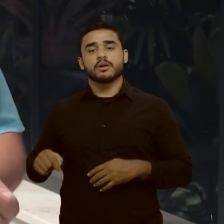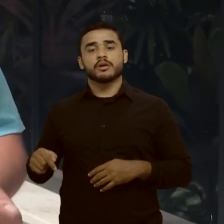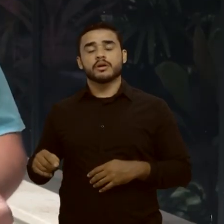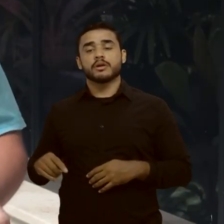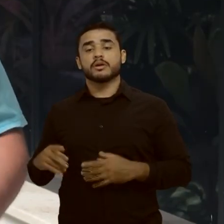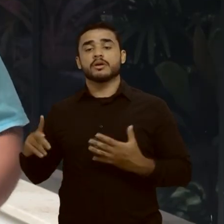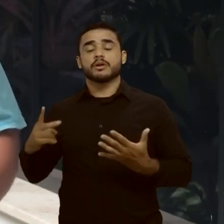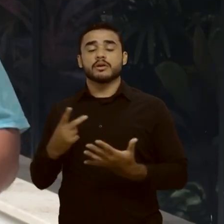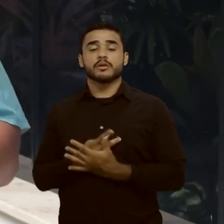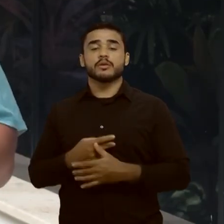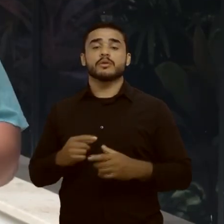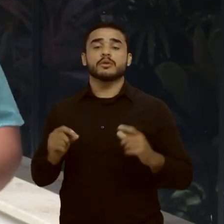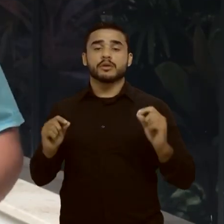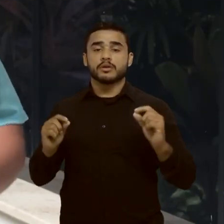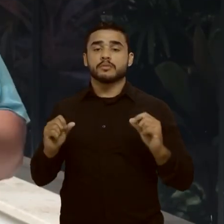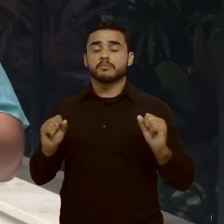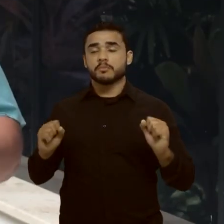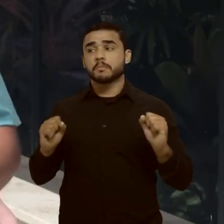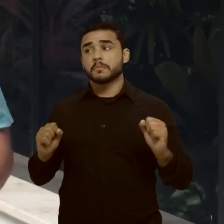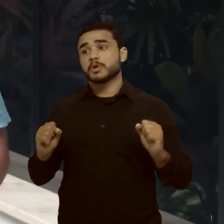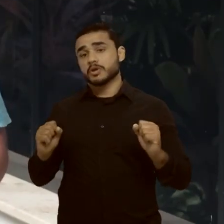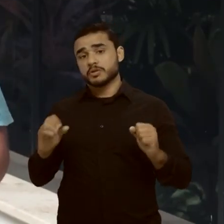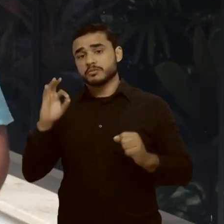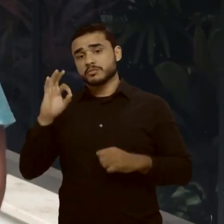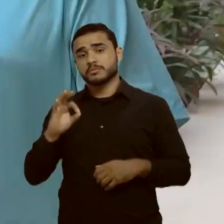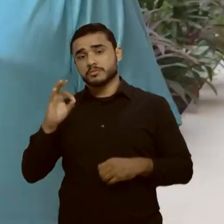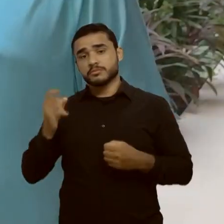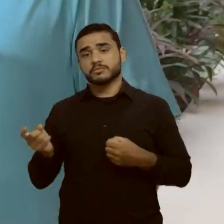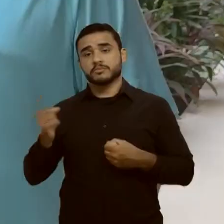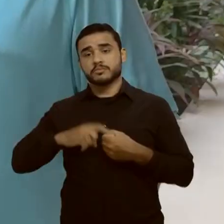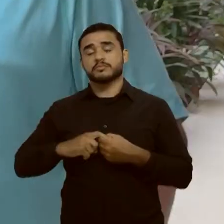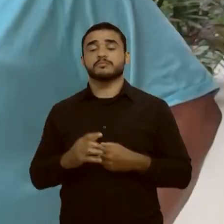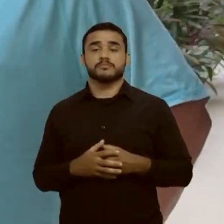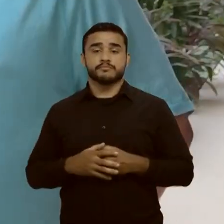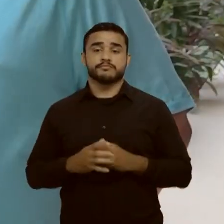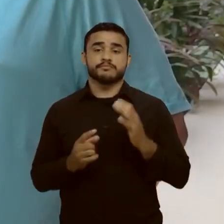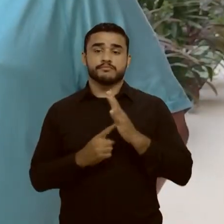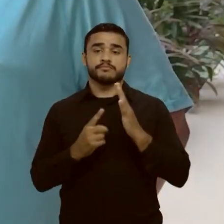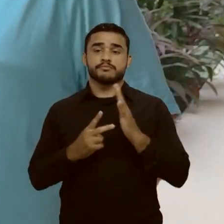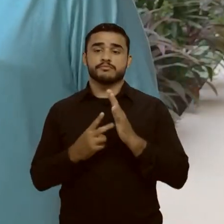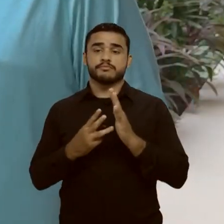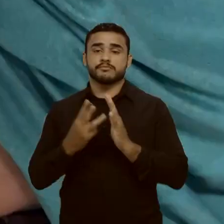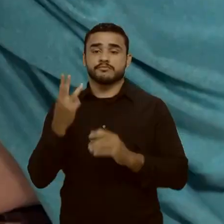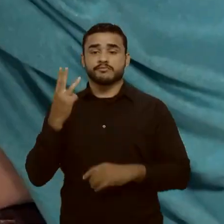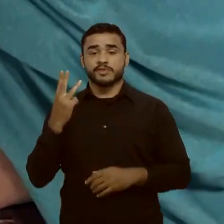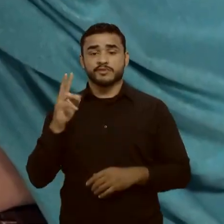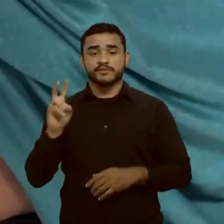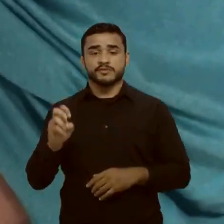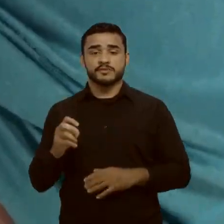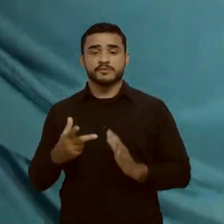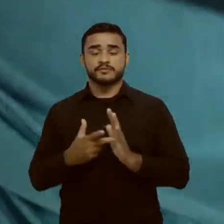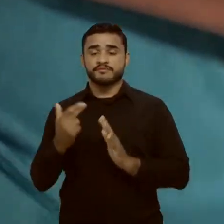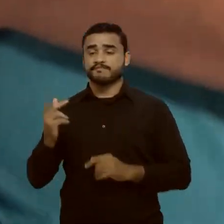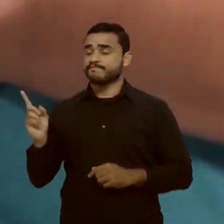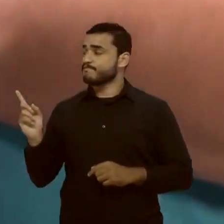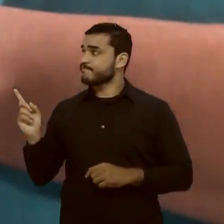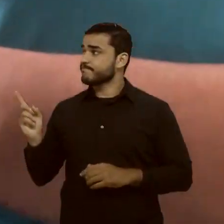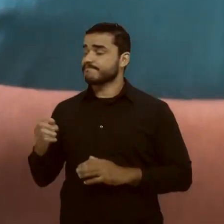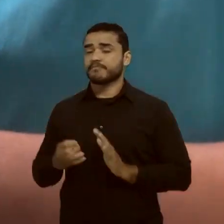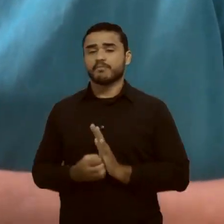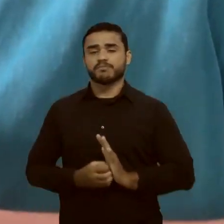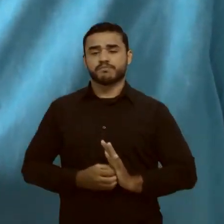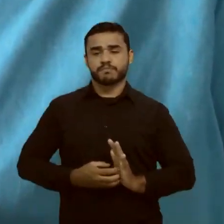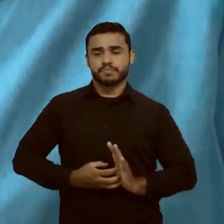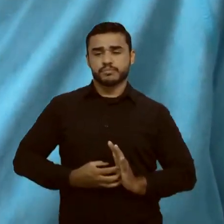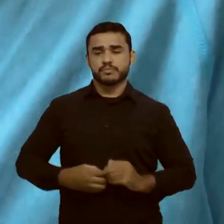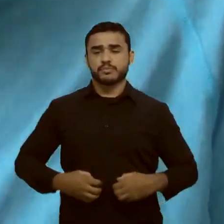segundo eles dizem que tem a probabilidade de voltar. Pela terceira vez eu vou me operar de novo. Para evitar casos como este e tornar